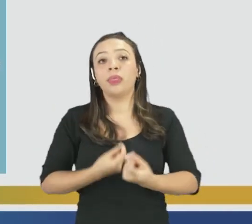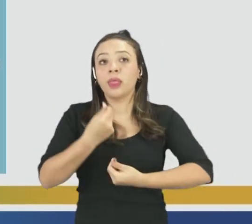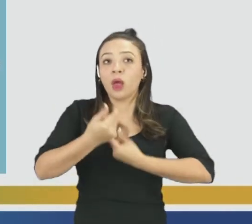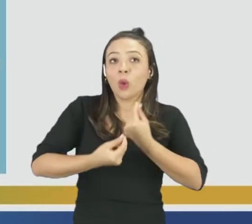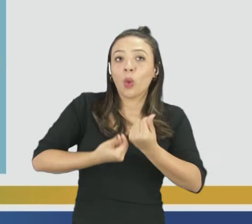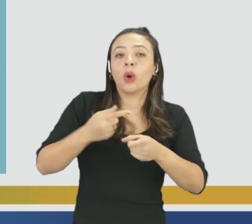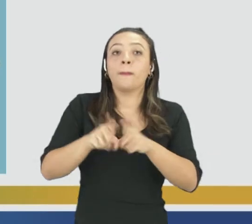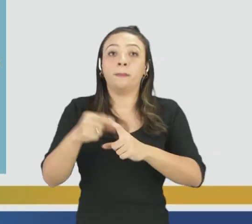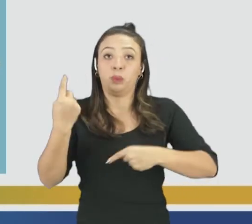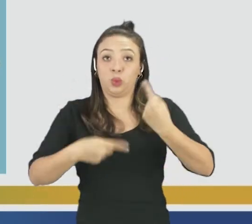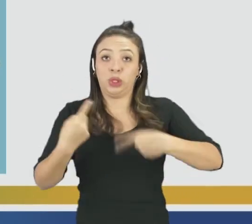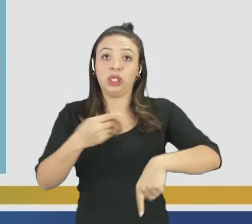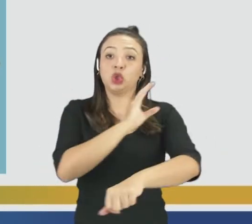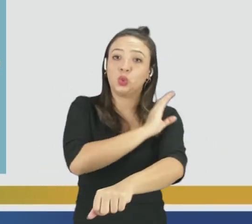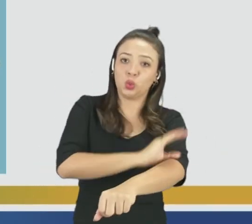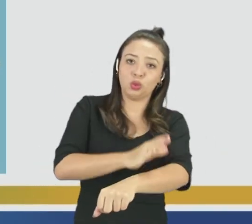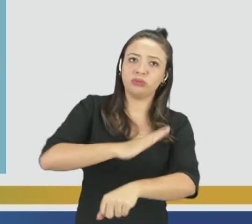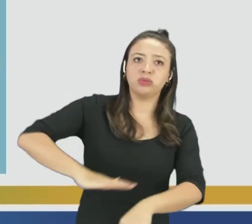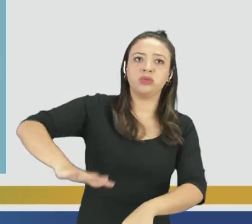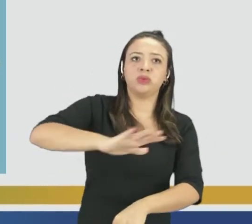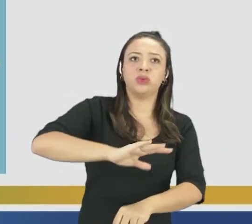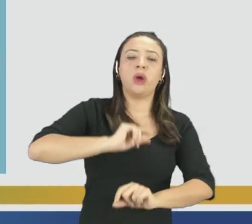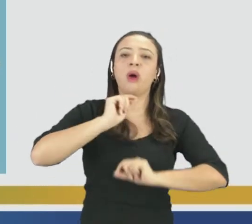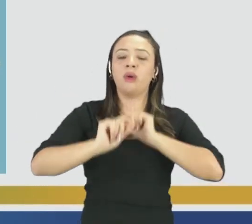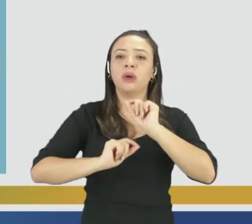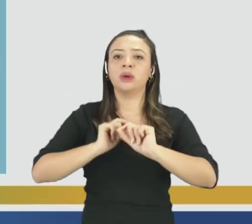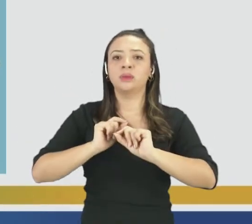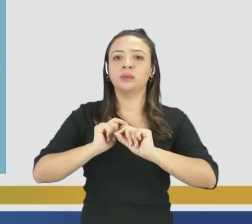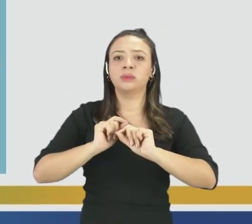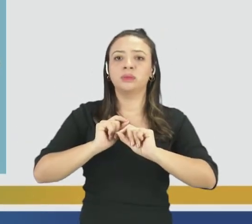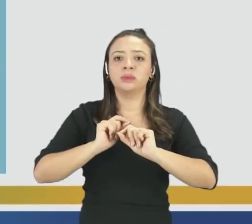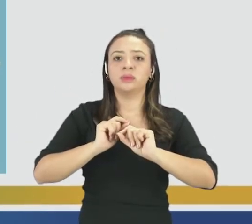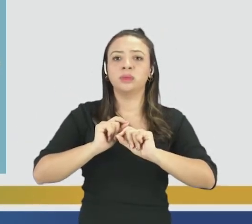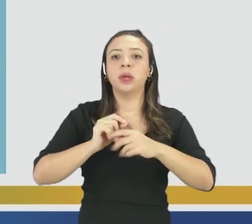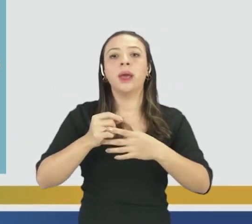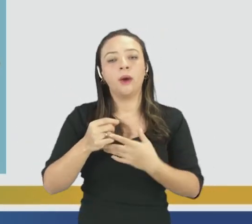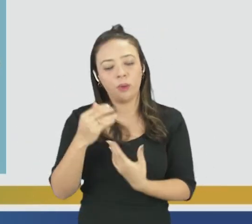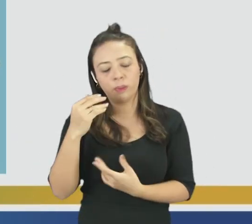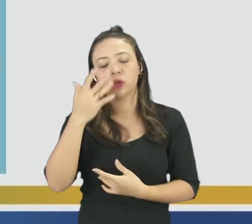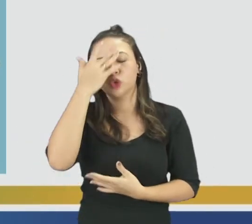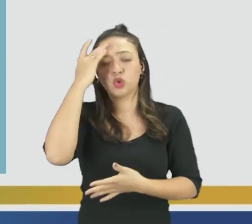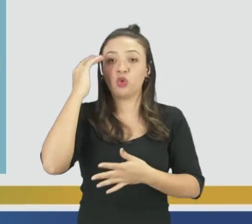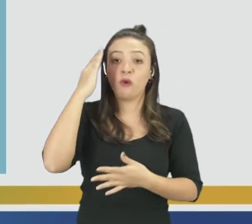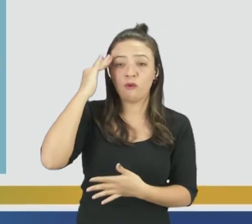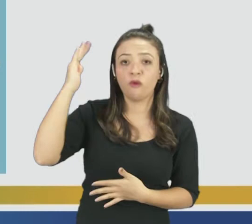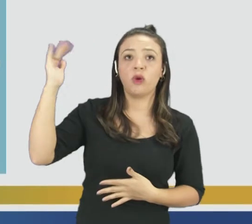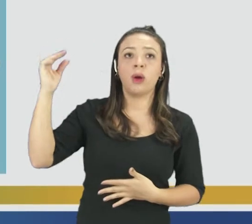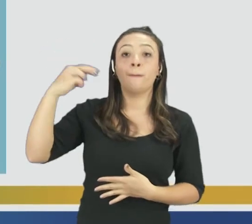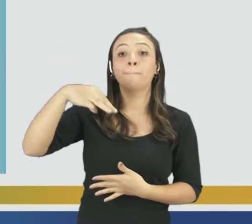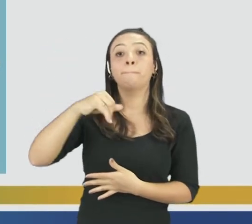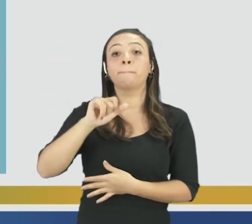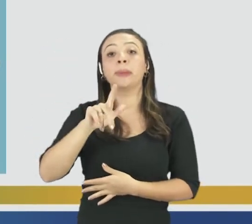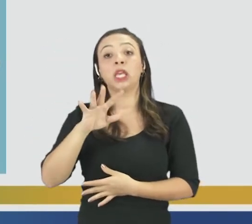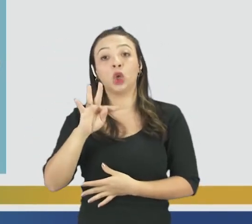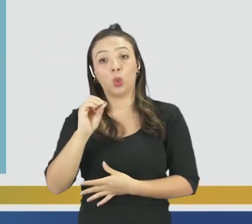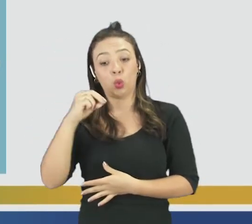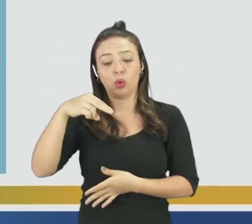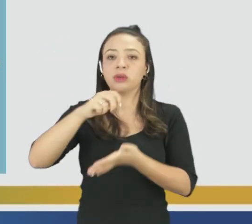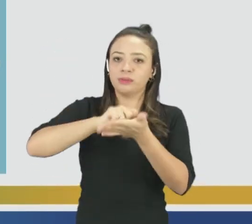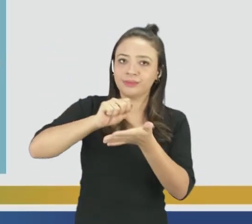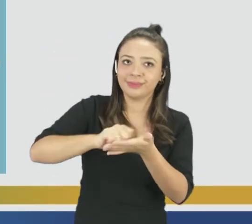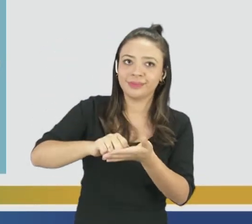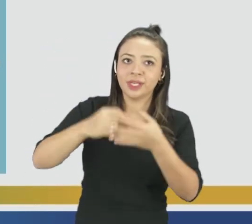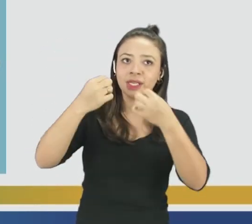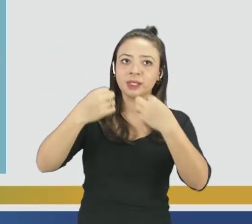e no espaço geográfico isso é um conceito do geógrafo muito famoso Milton Santos por uma outra